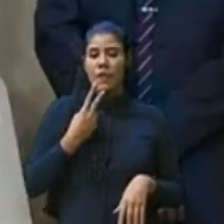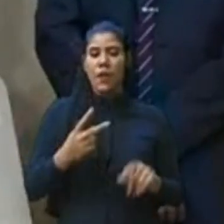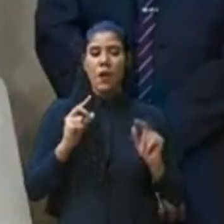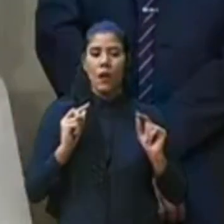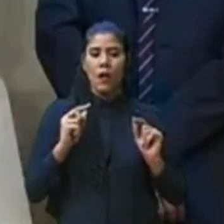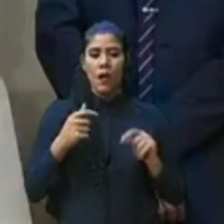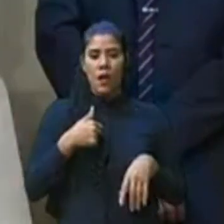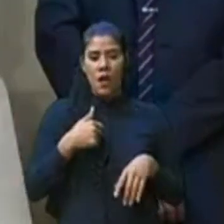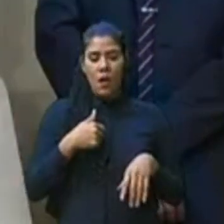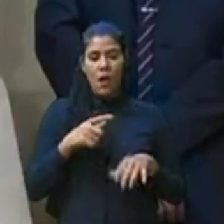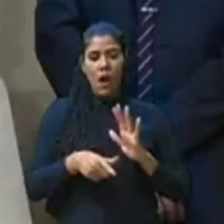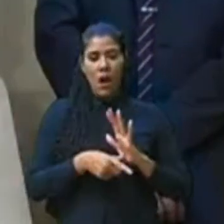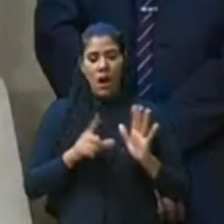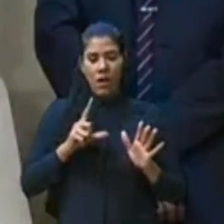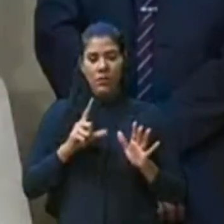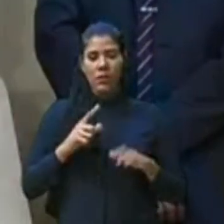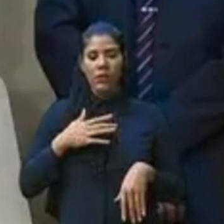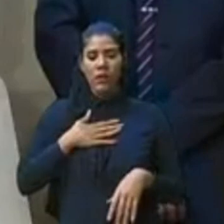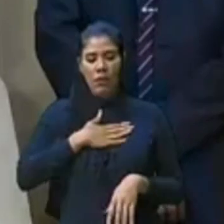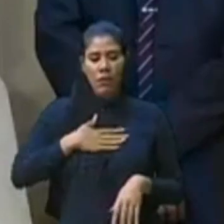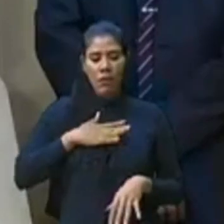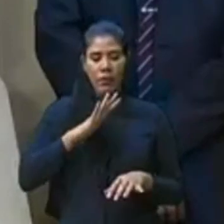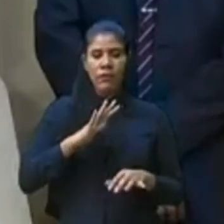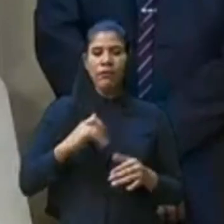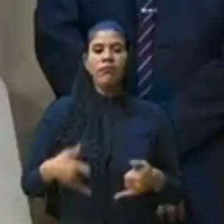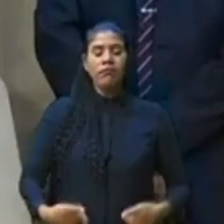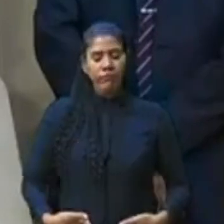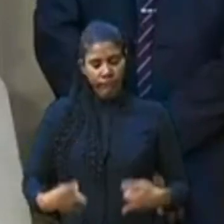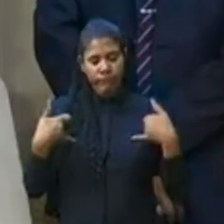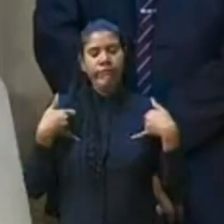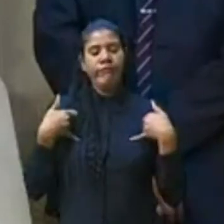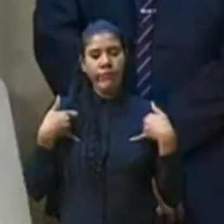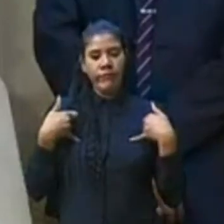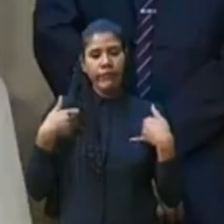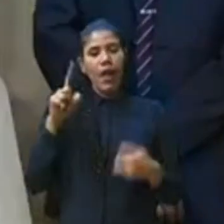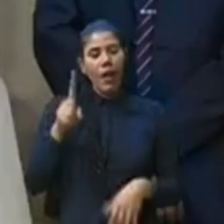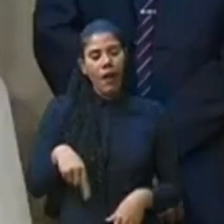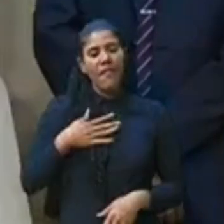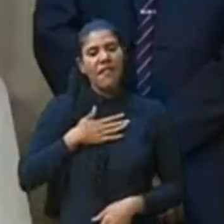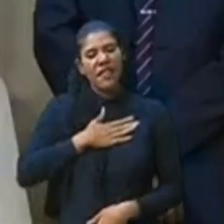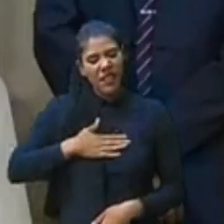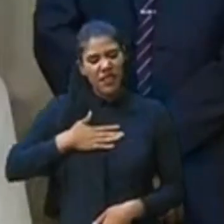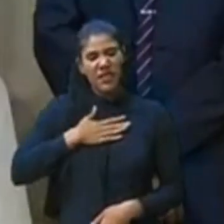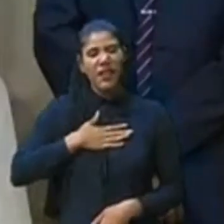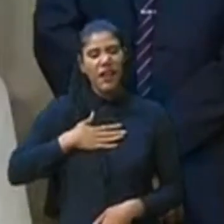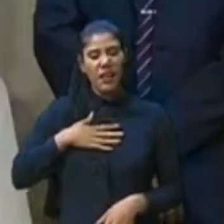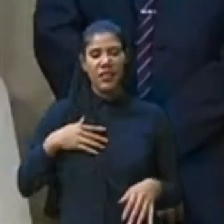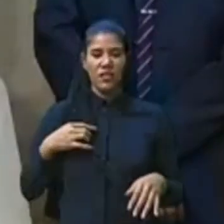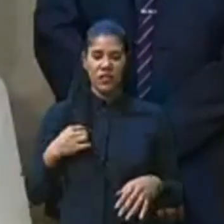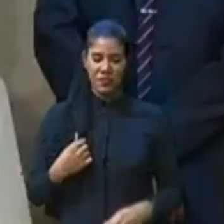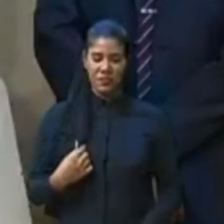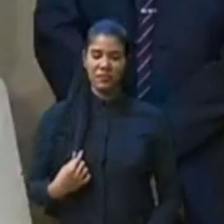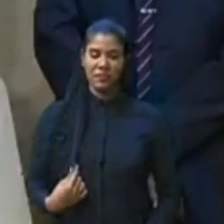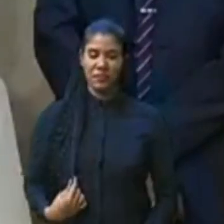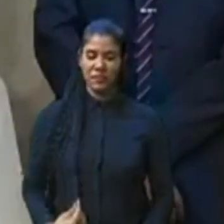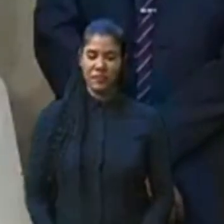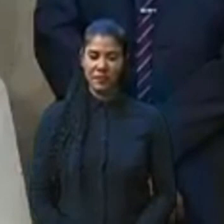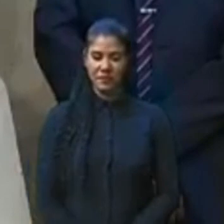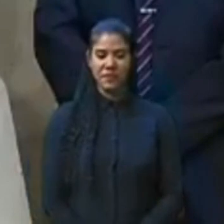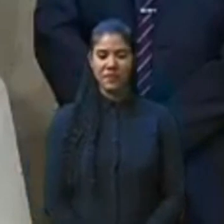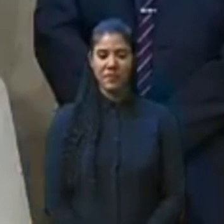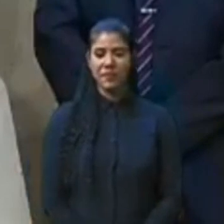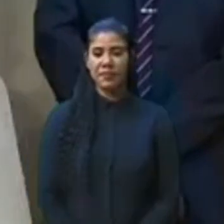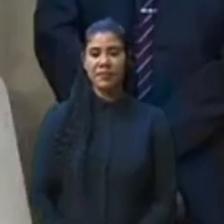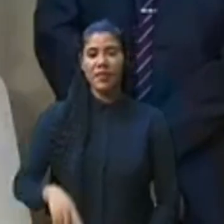mim, antes de ser uma alegria, é uma honra, mas antes de ser uma honra, é uma felicidade, mas antes de ser uma felicidade, é